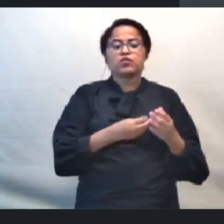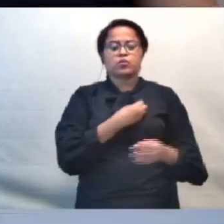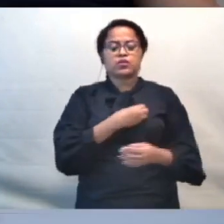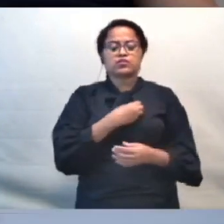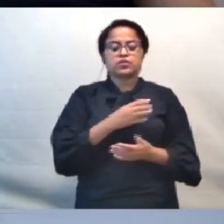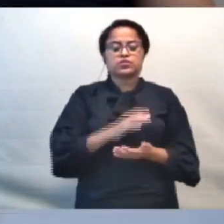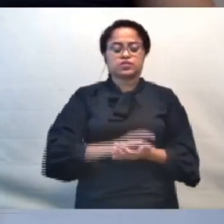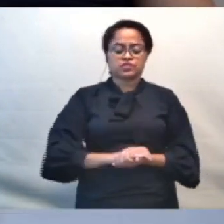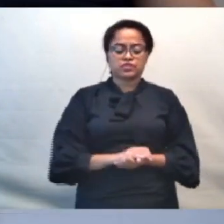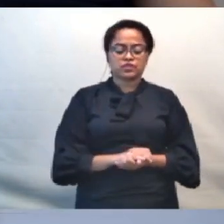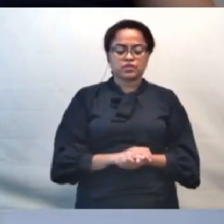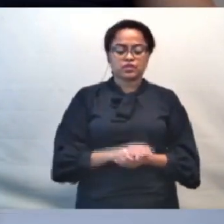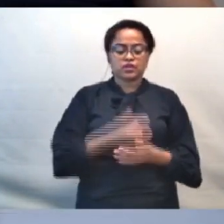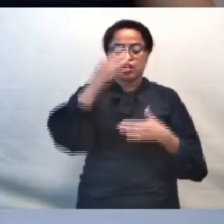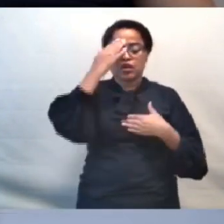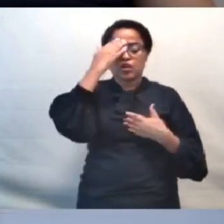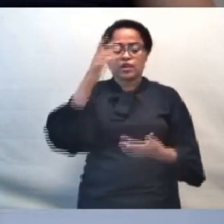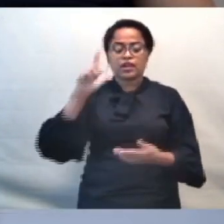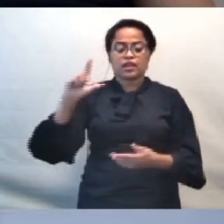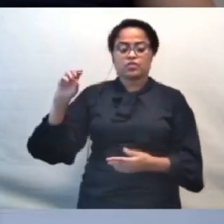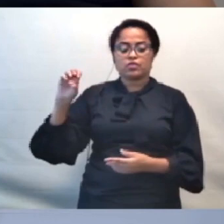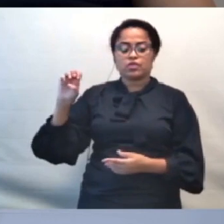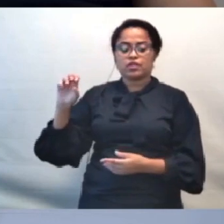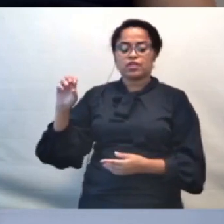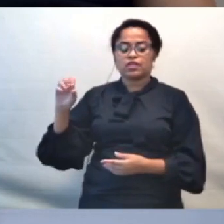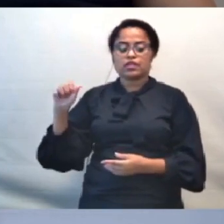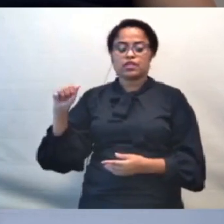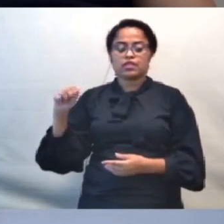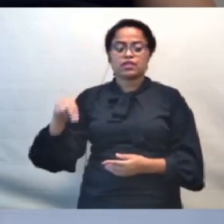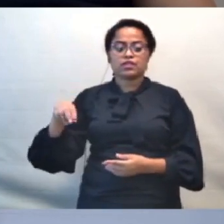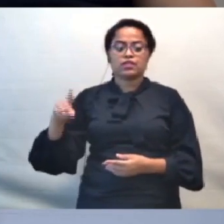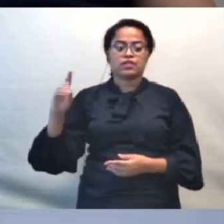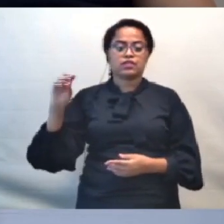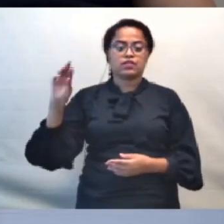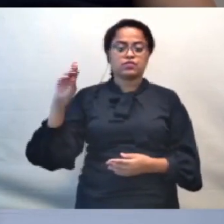Obrigado, Leandro. Queria passar a palavra, então.